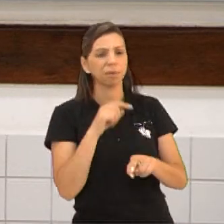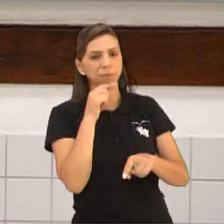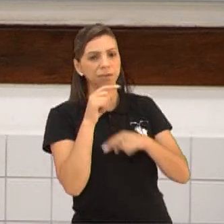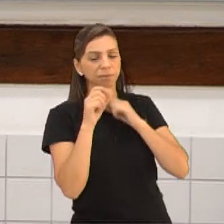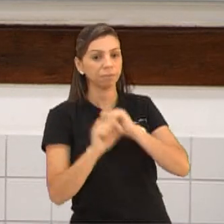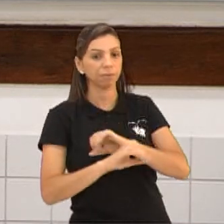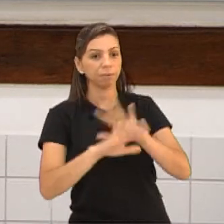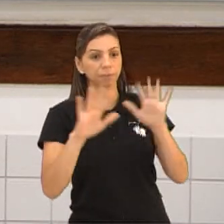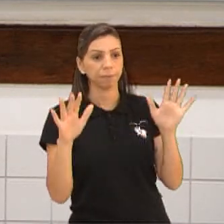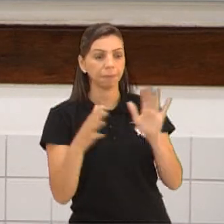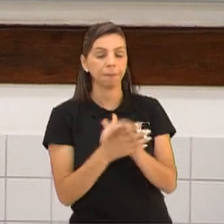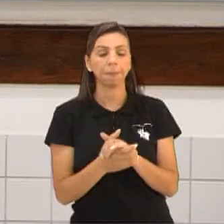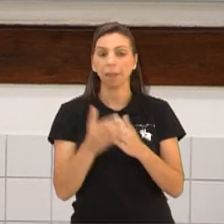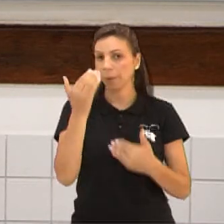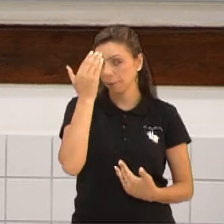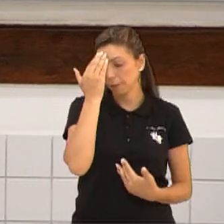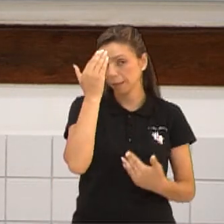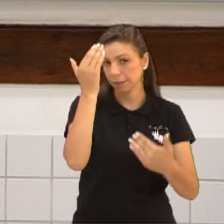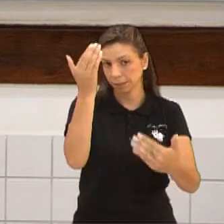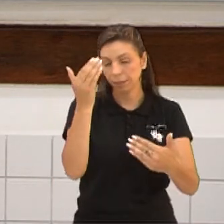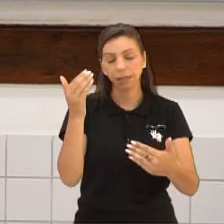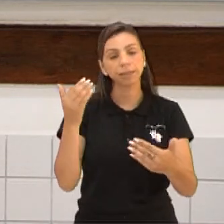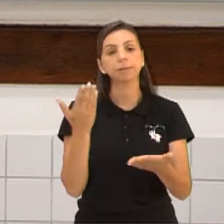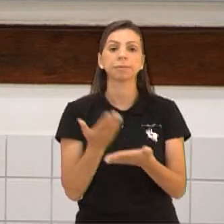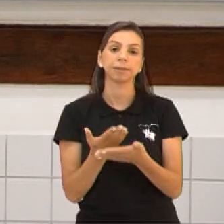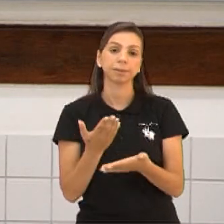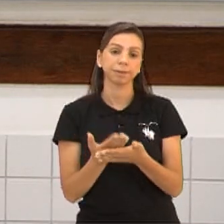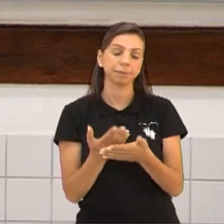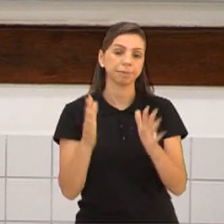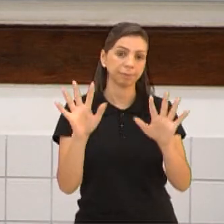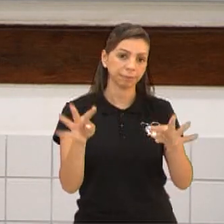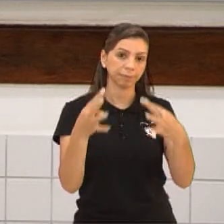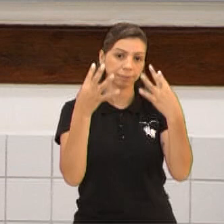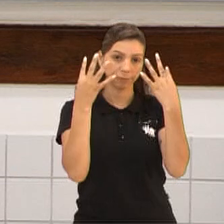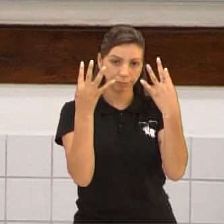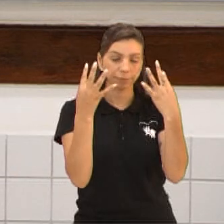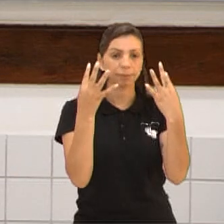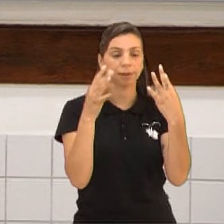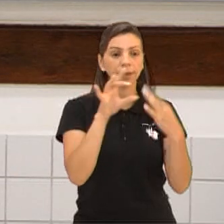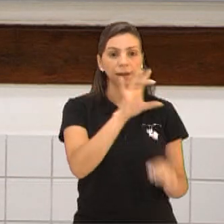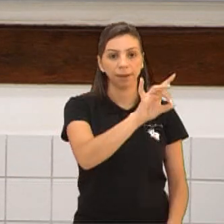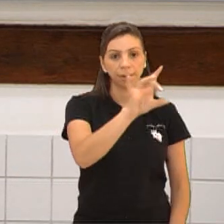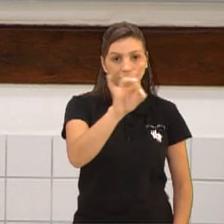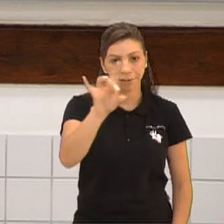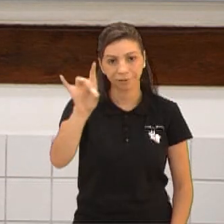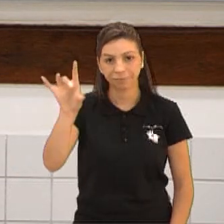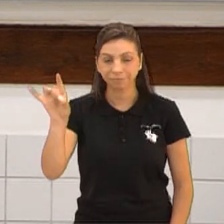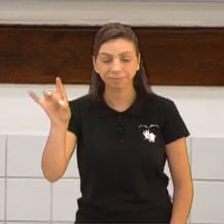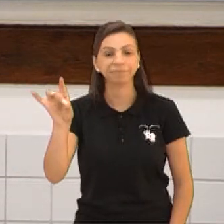Fica aqui o meu agradecimento por mais essa aula, pela atenção de cada um que está aí do